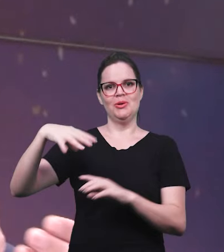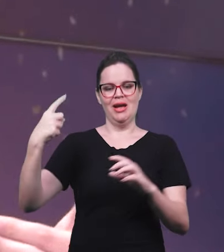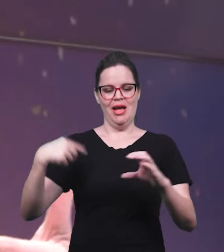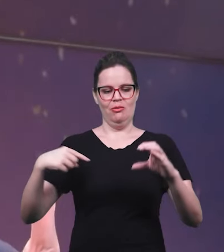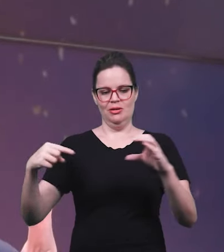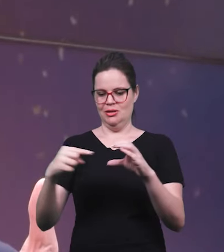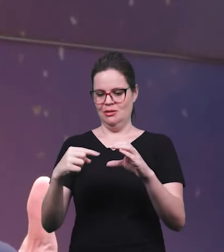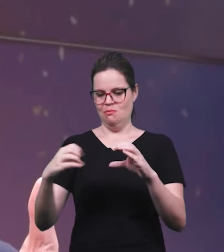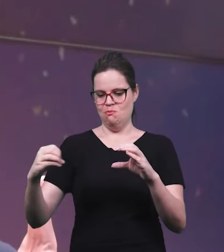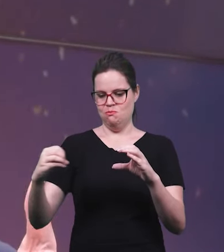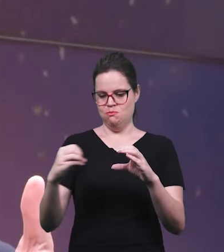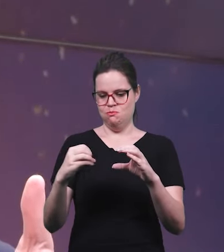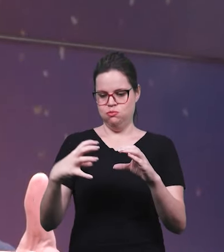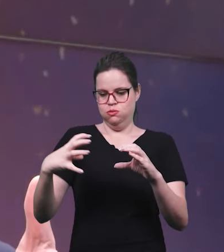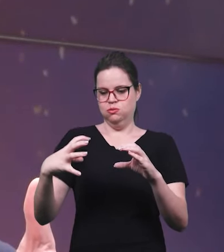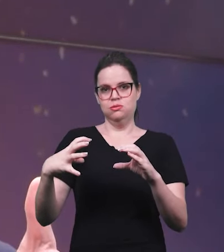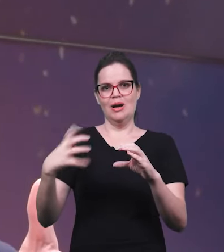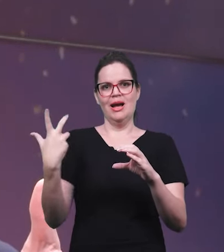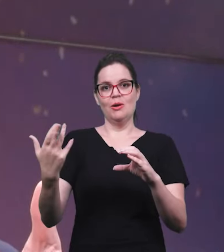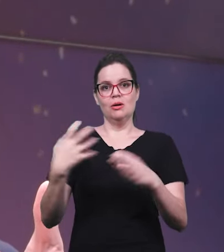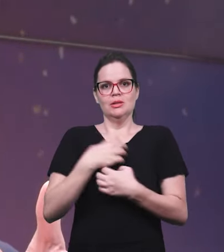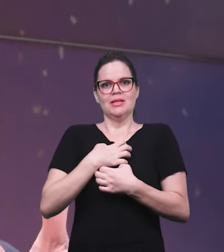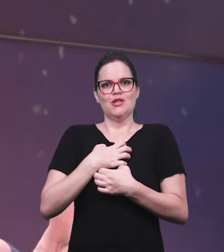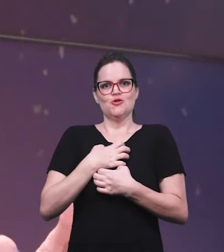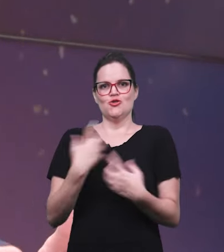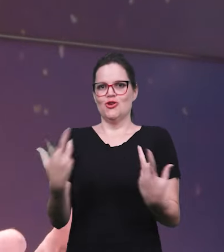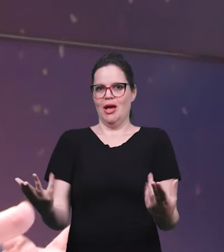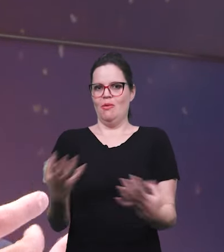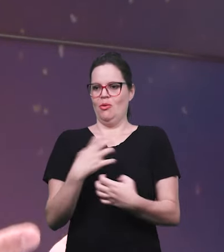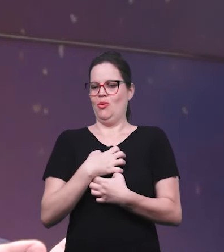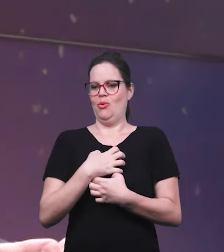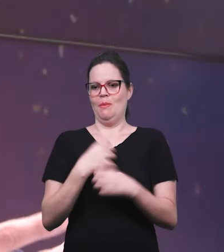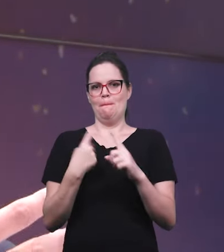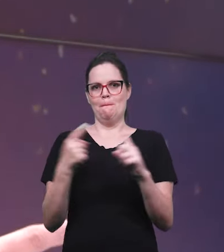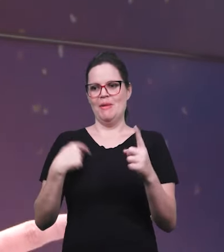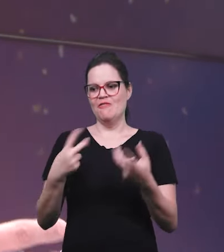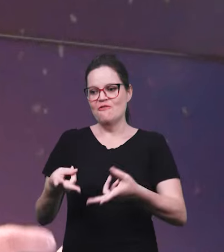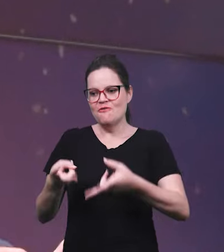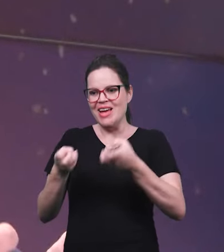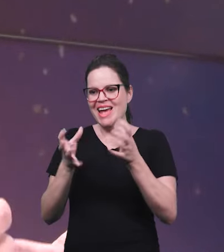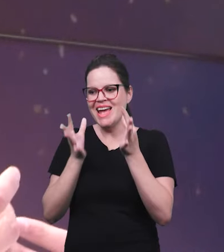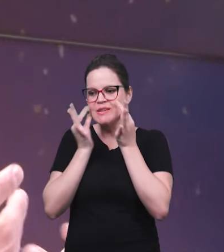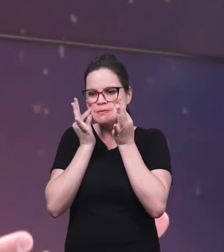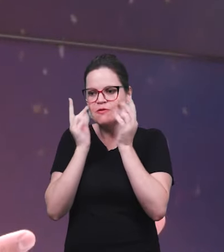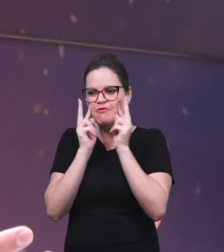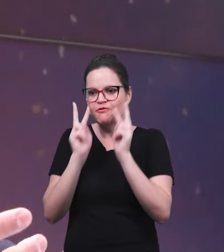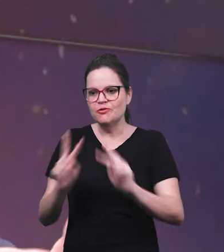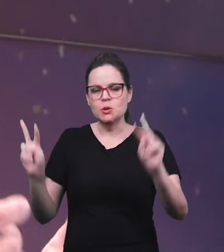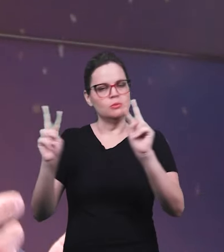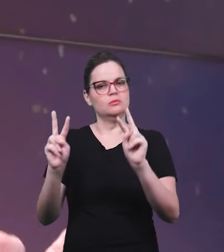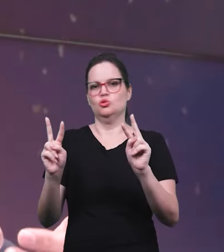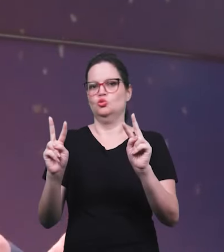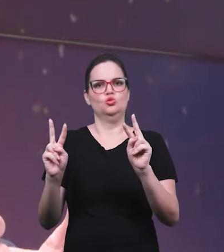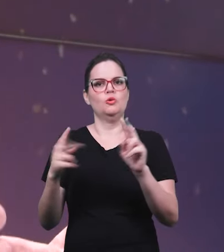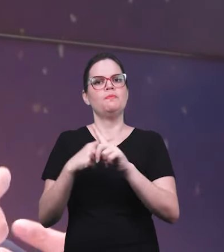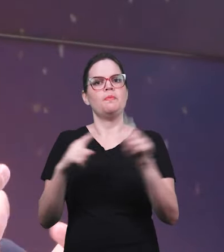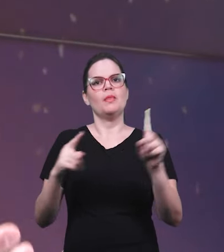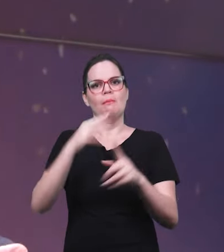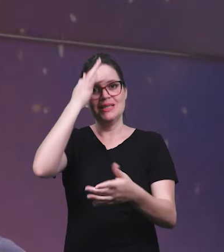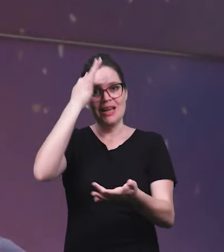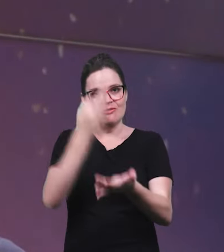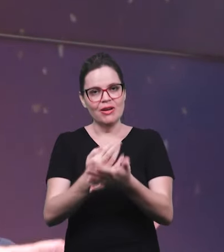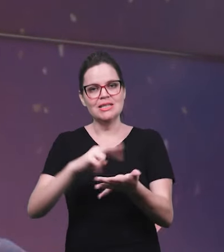o resultado ela conseguiu sentir nela, né? Mas ela não viu esse fluxo, mas pela fé, é prova do que você